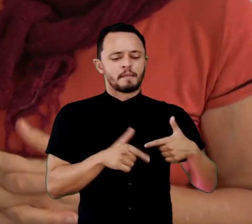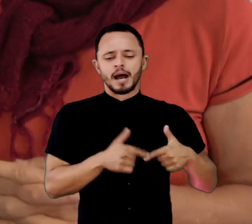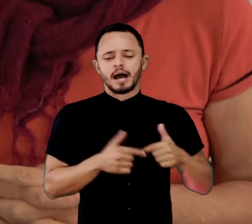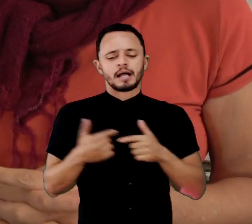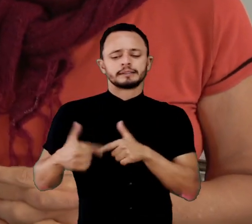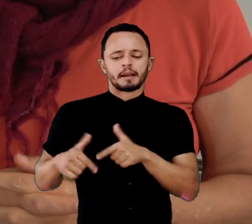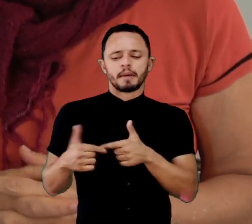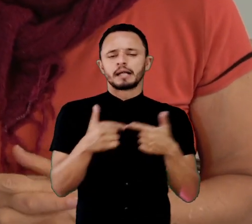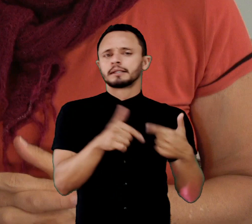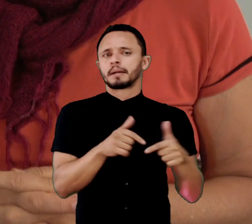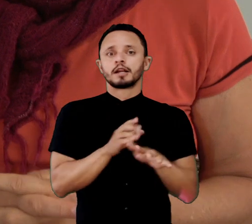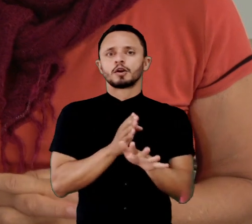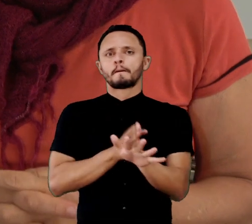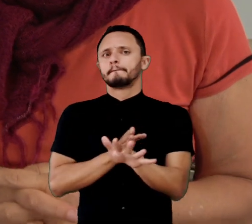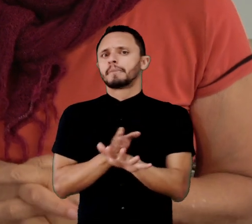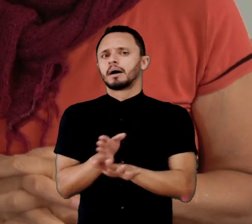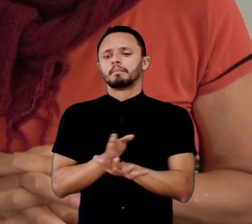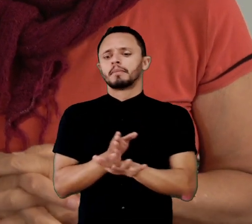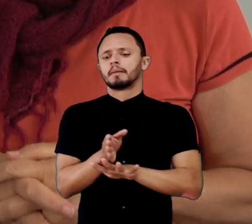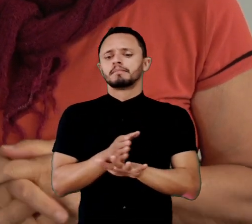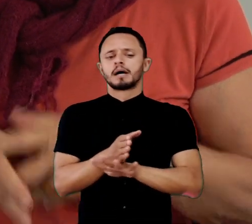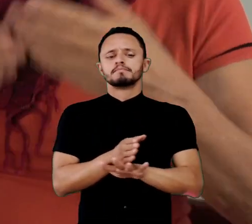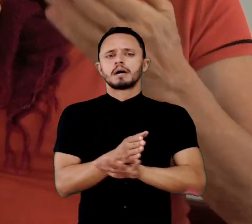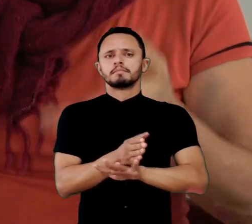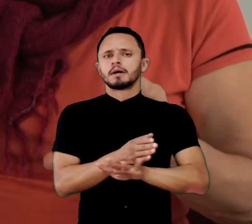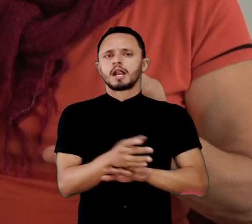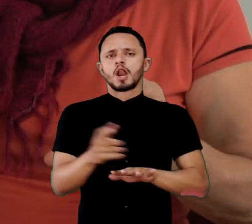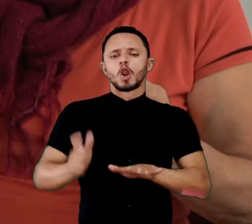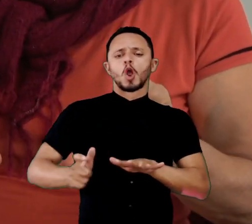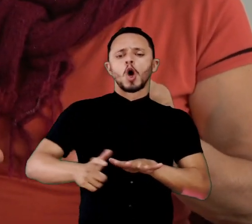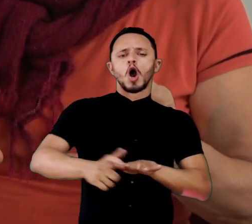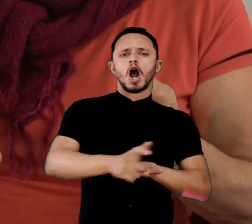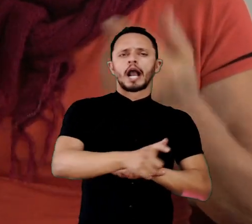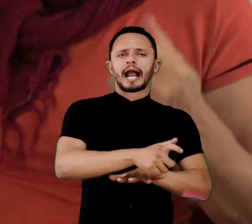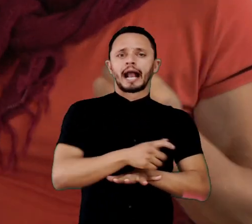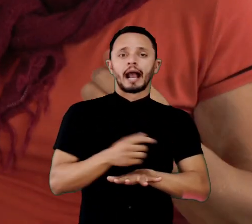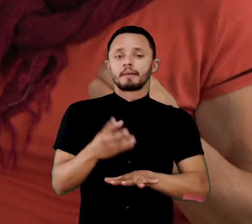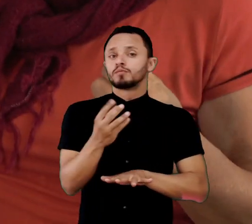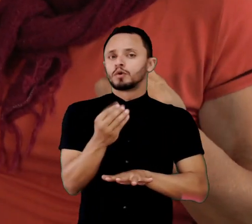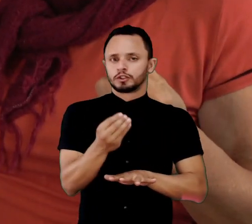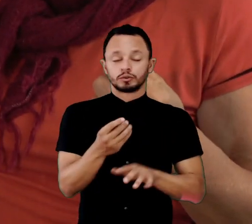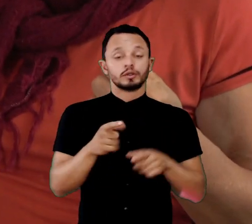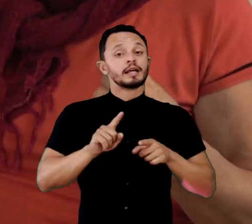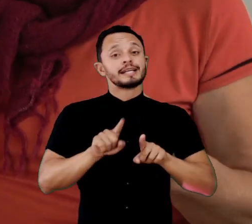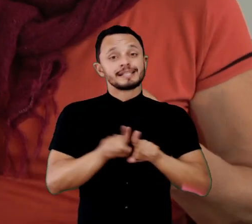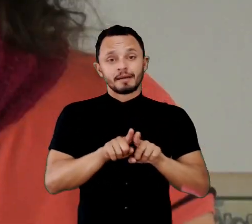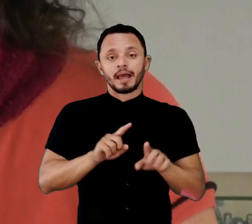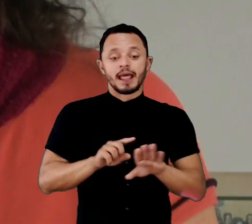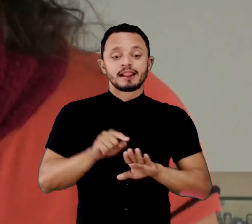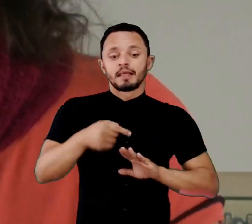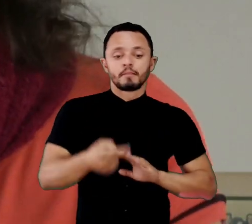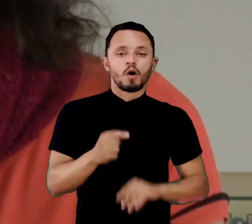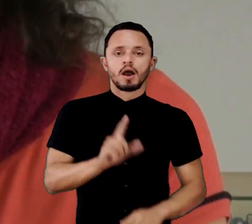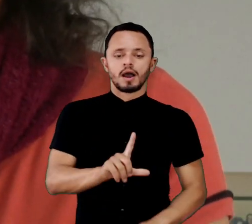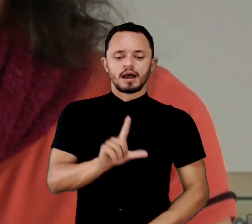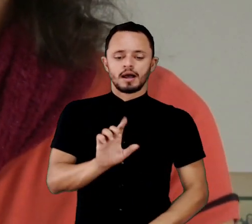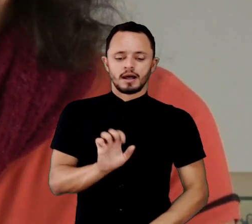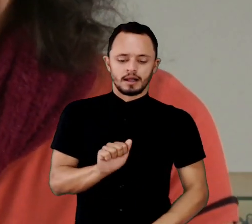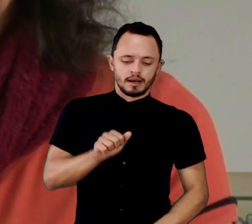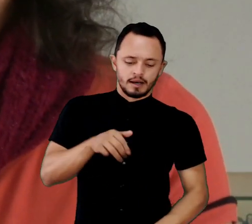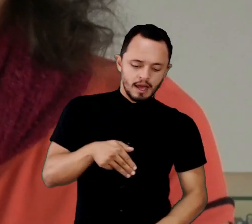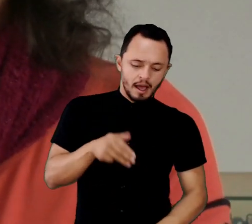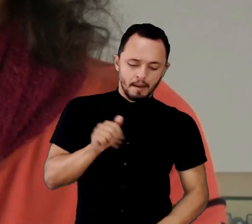espetáculos, né? Circulamos bastante. E depois tem o Lama já, né? O Lama